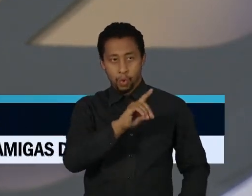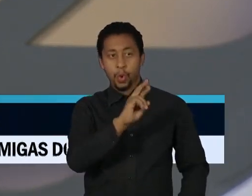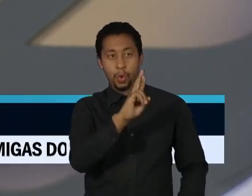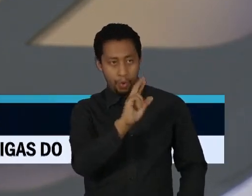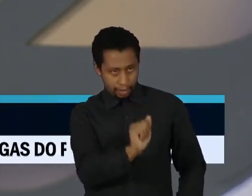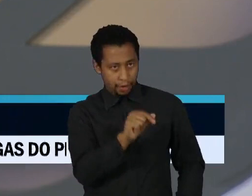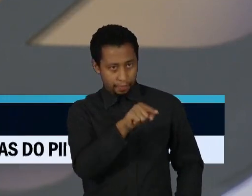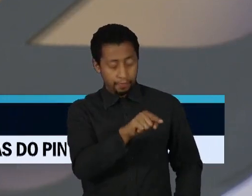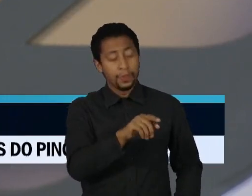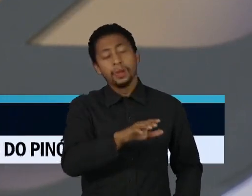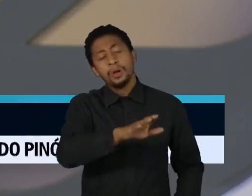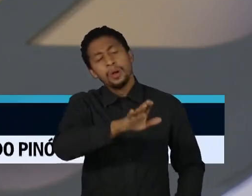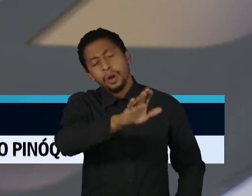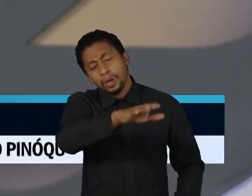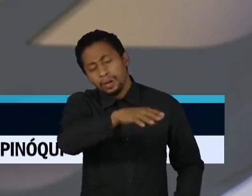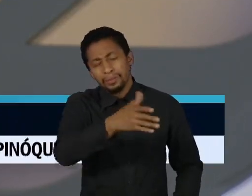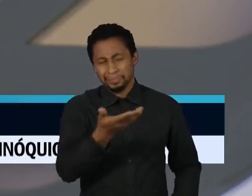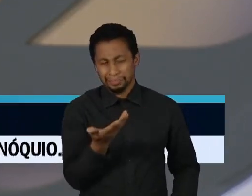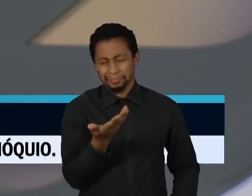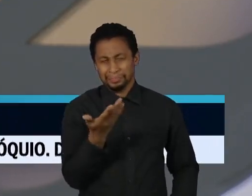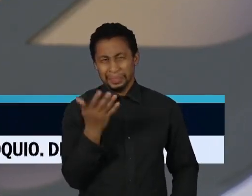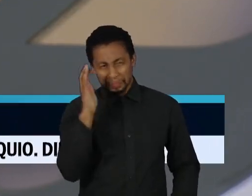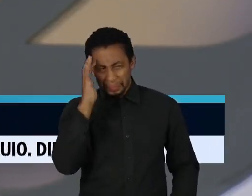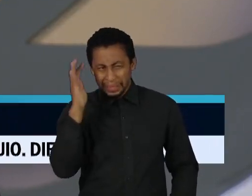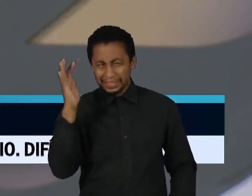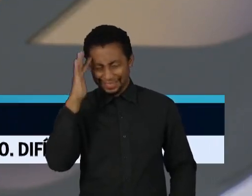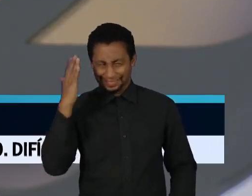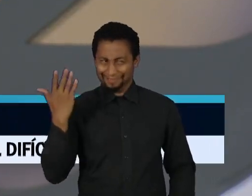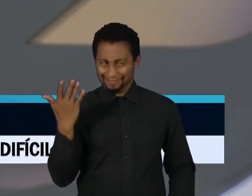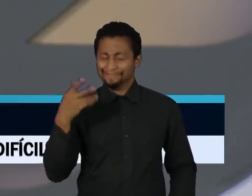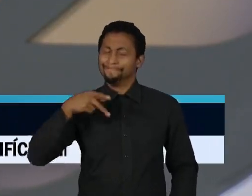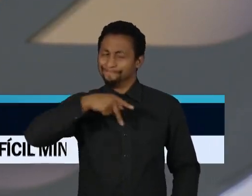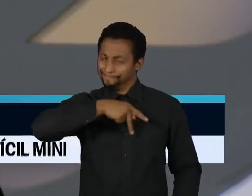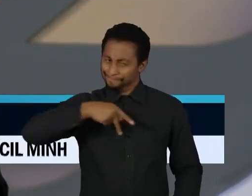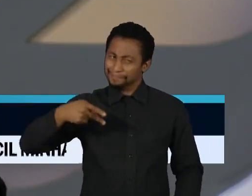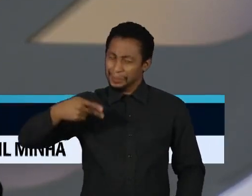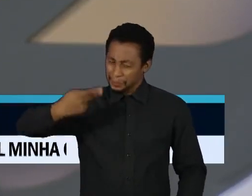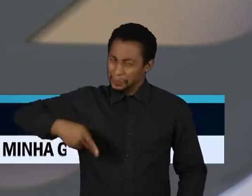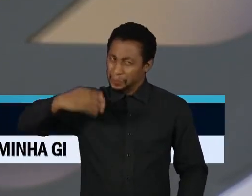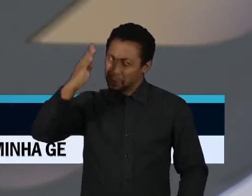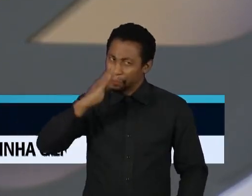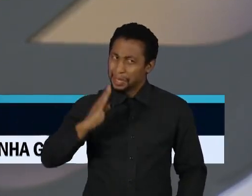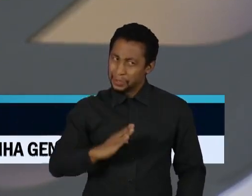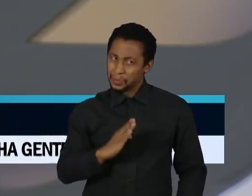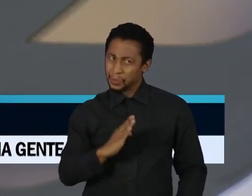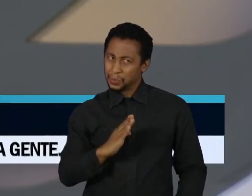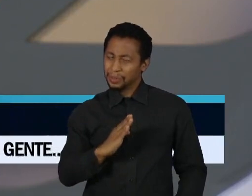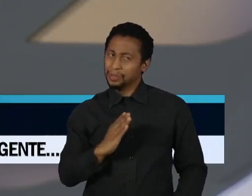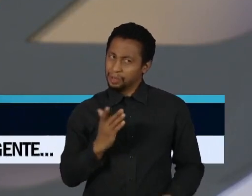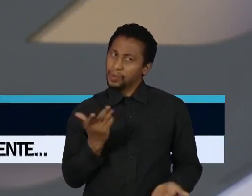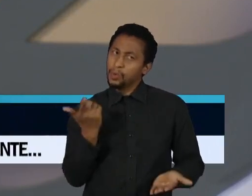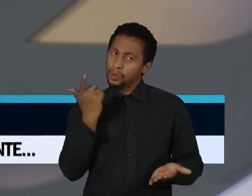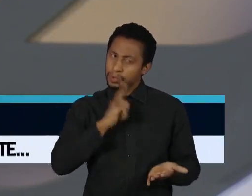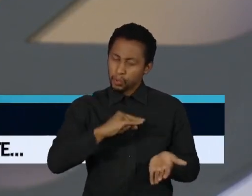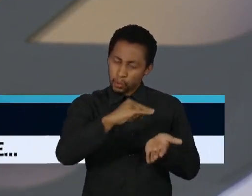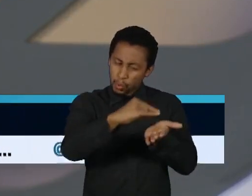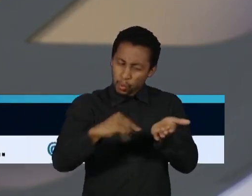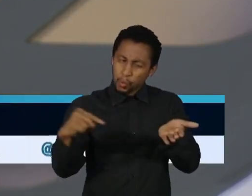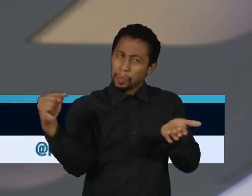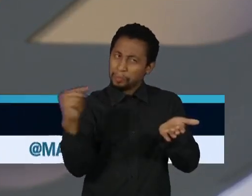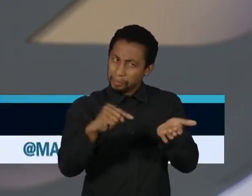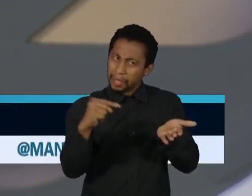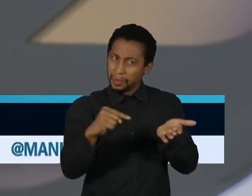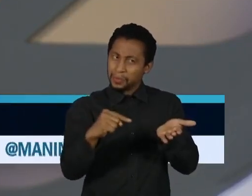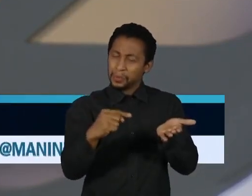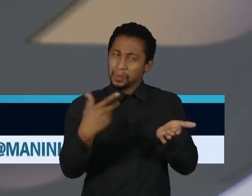é verossímil imaginar que o presidente da República, eventualmente beneficiado por essa mudança de registro, não sabia o